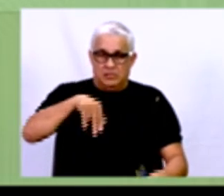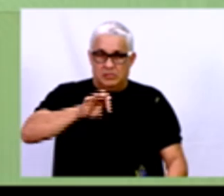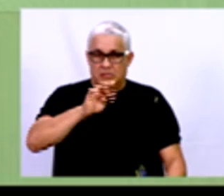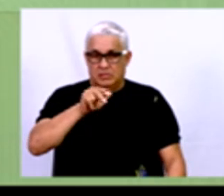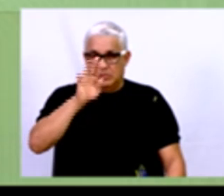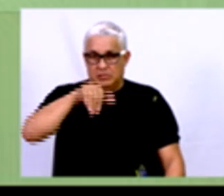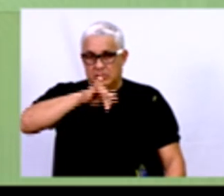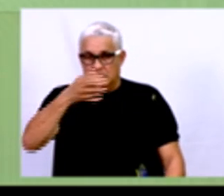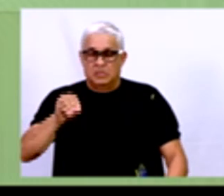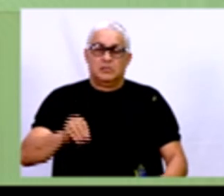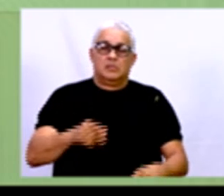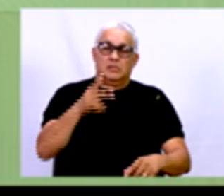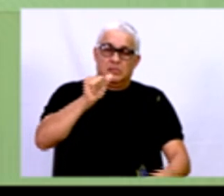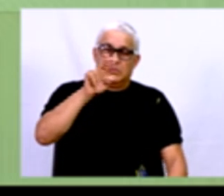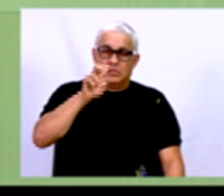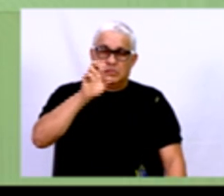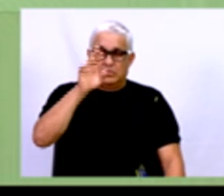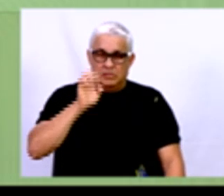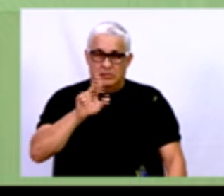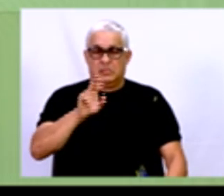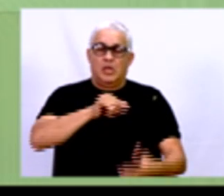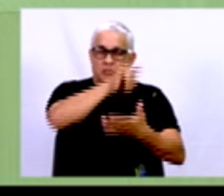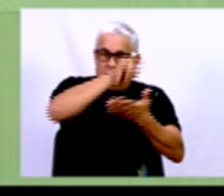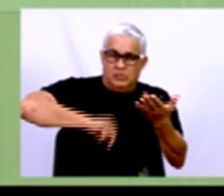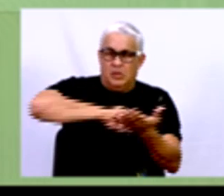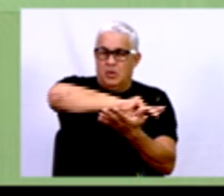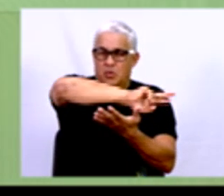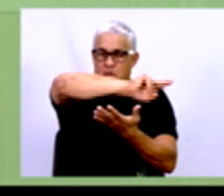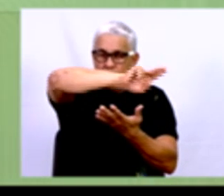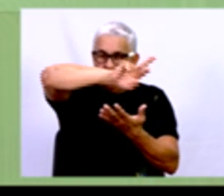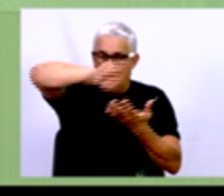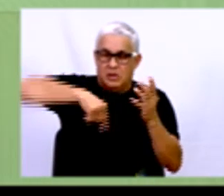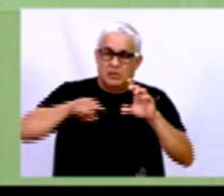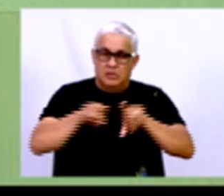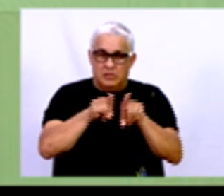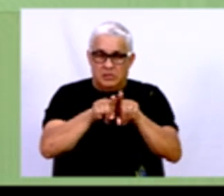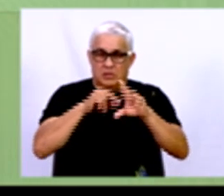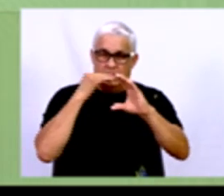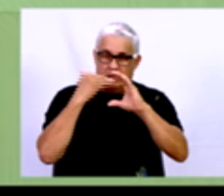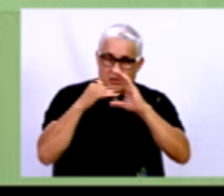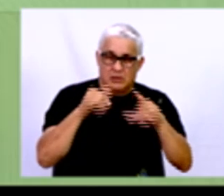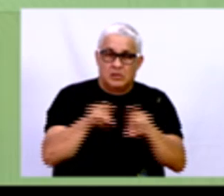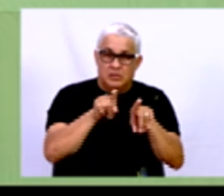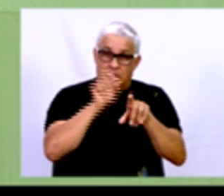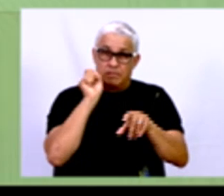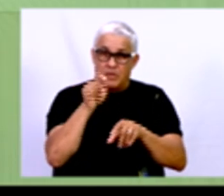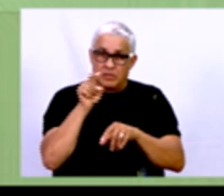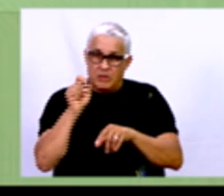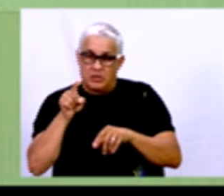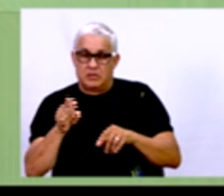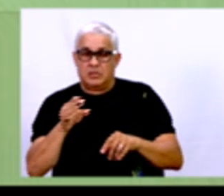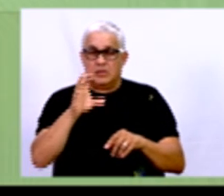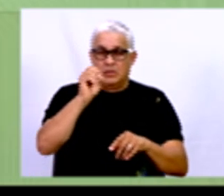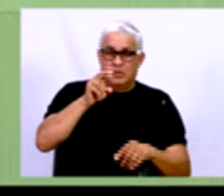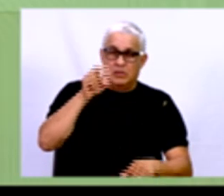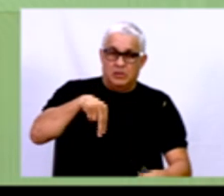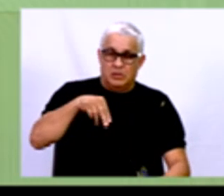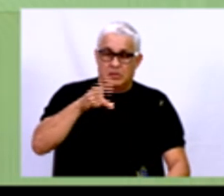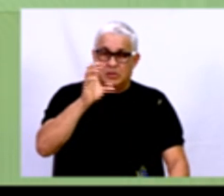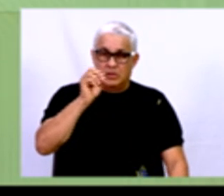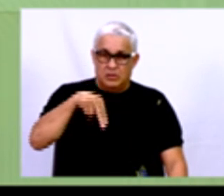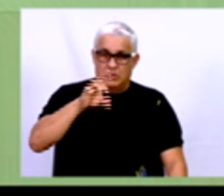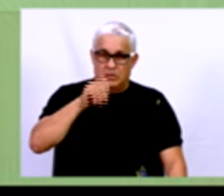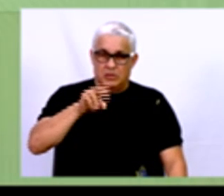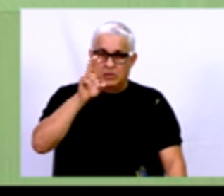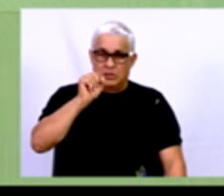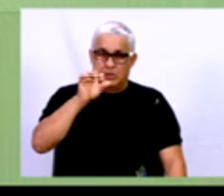pareceres, relatórios, laudos, memorandos, ofícios e e-mails, pontuação, concordâncias, regências